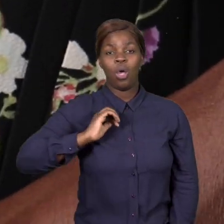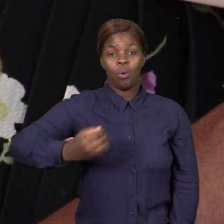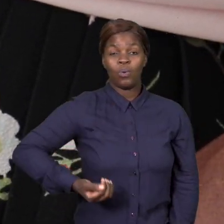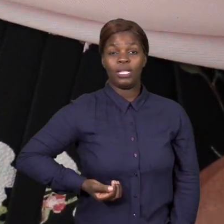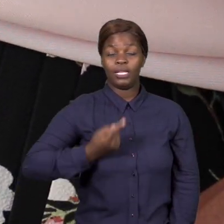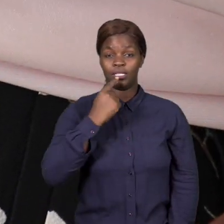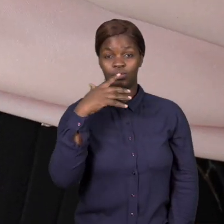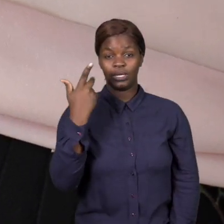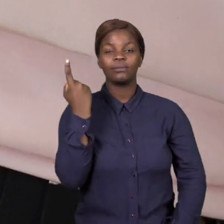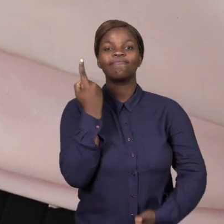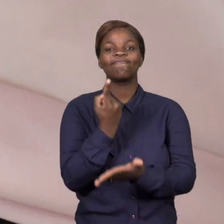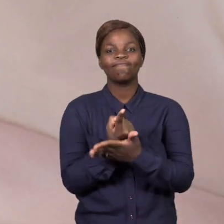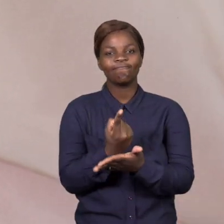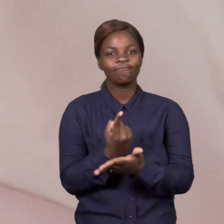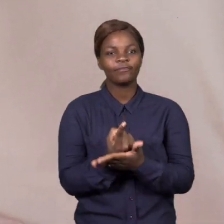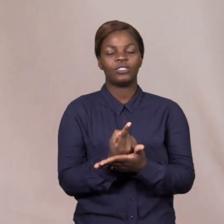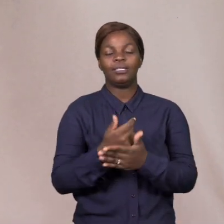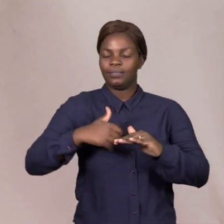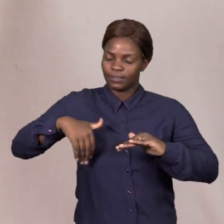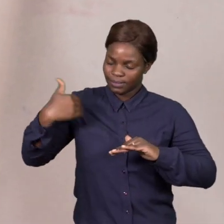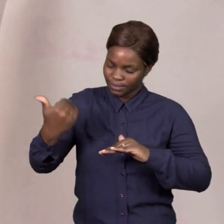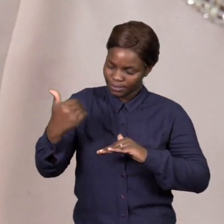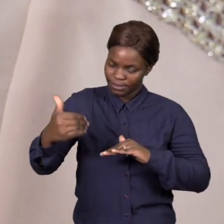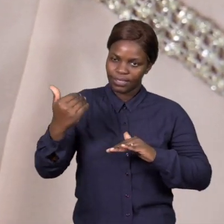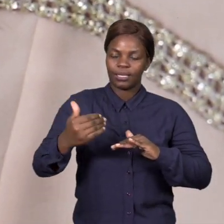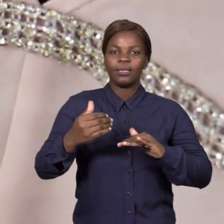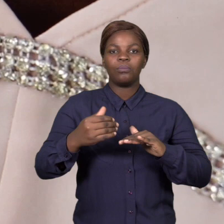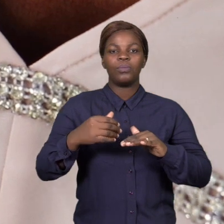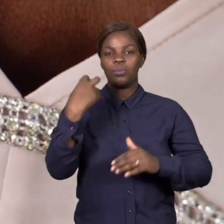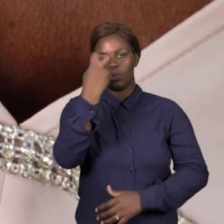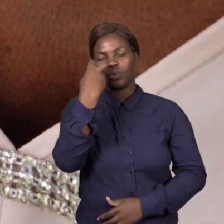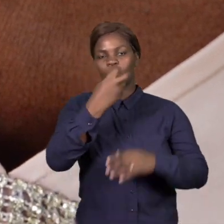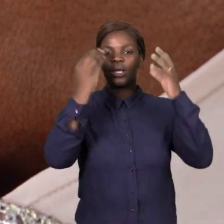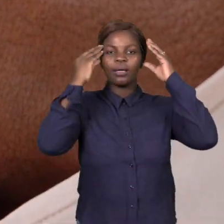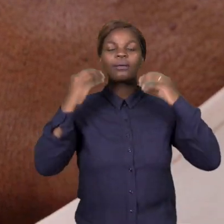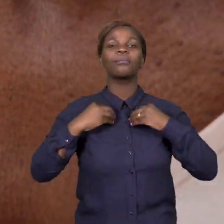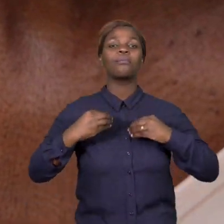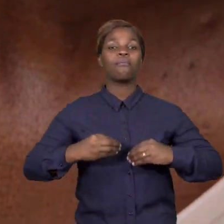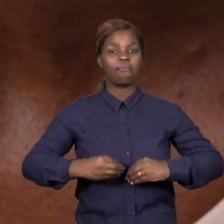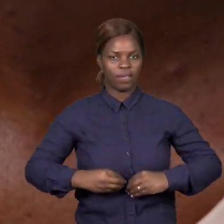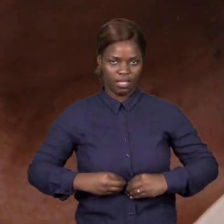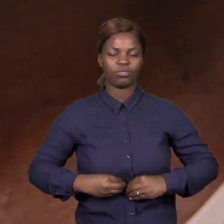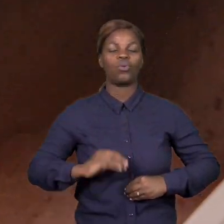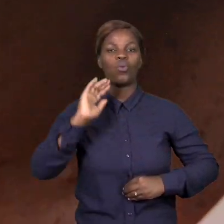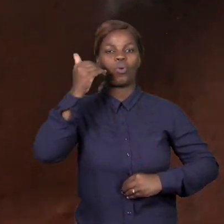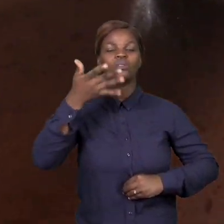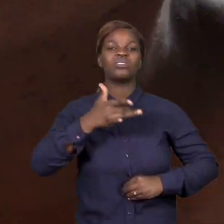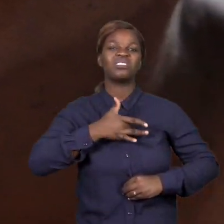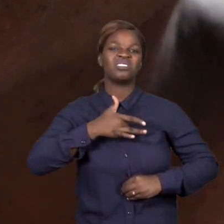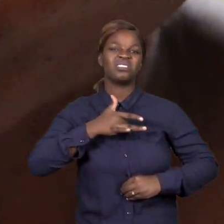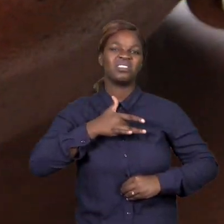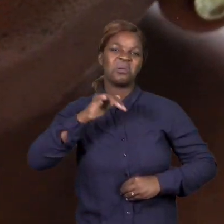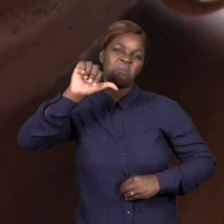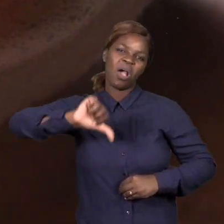Dona Narcisa enfatiza a importância de buscar informações precisas e orientação de profissionais de saúde qualificados